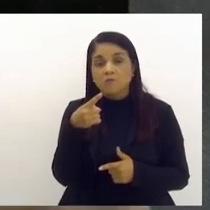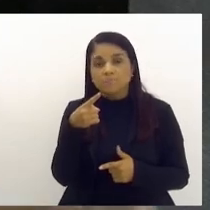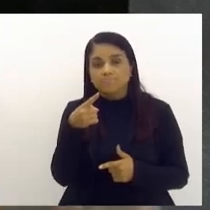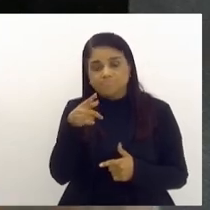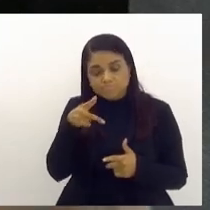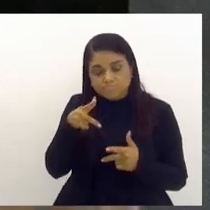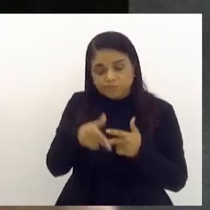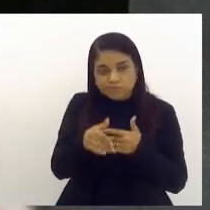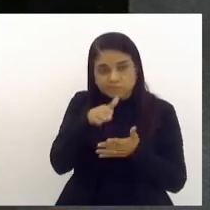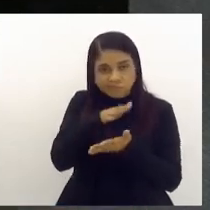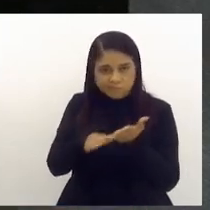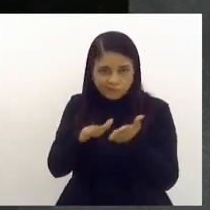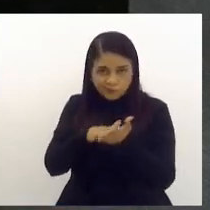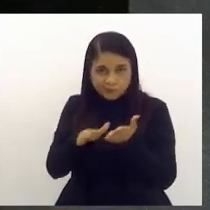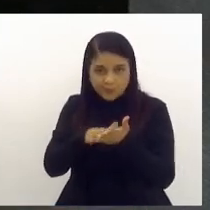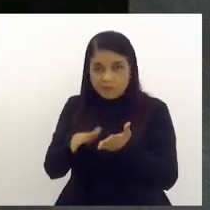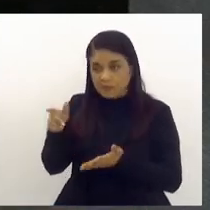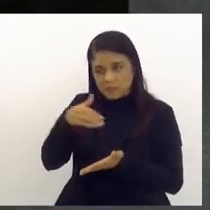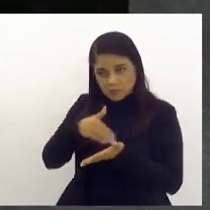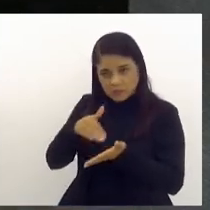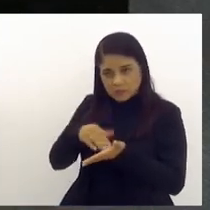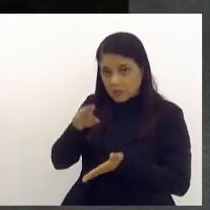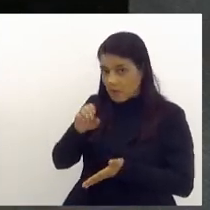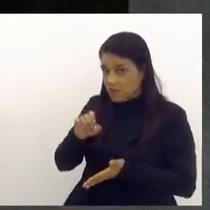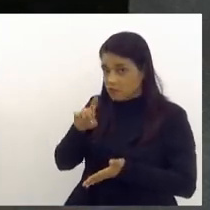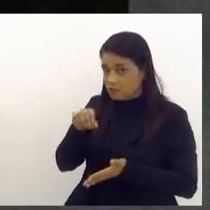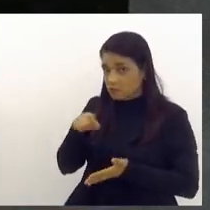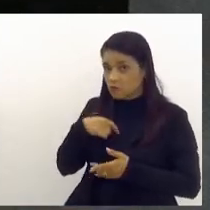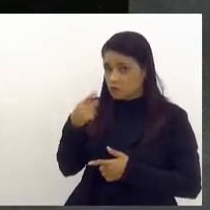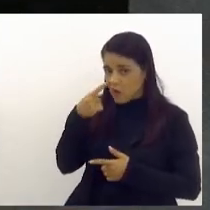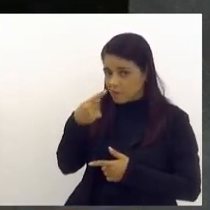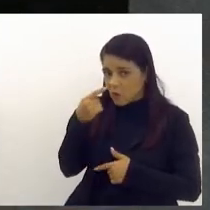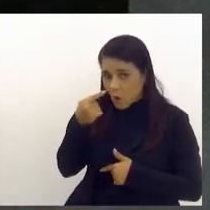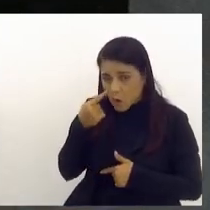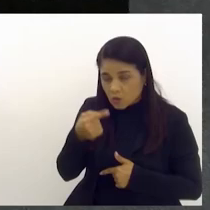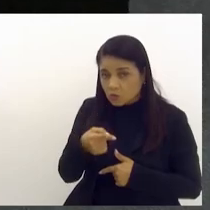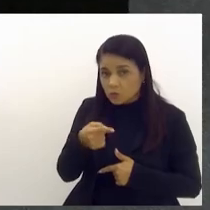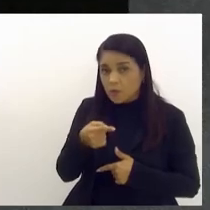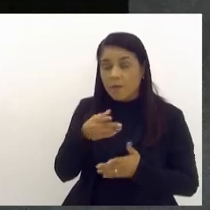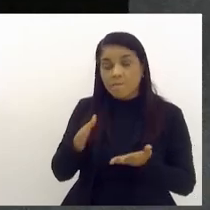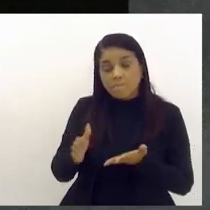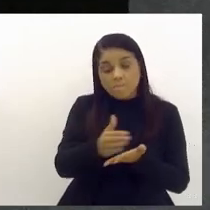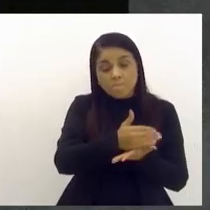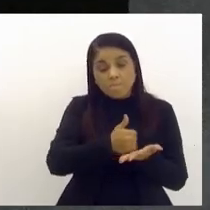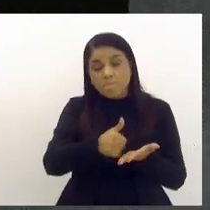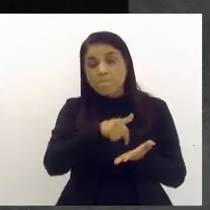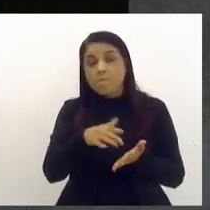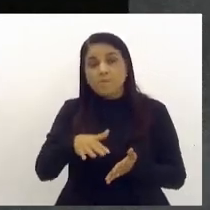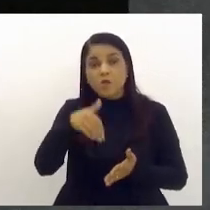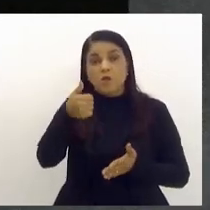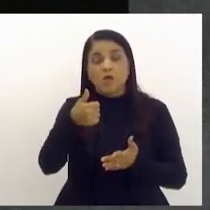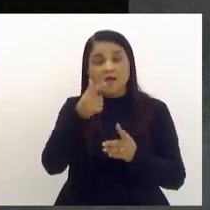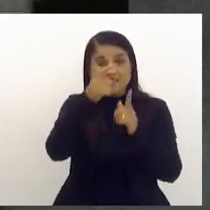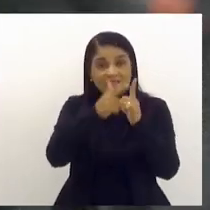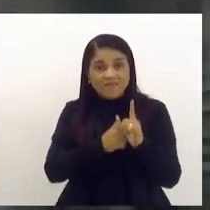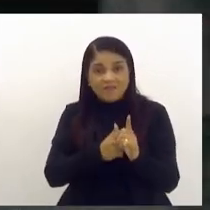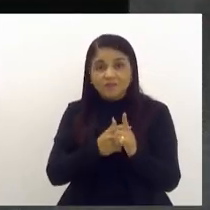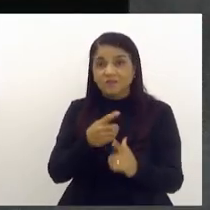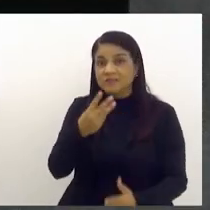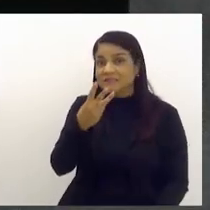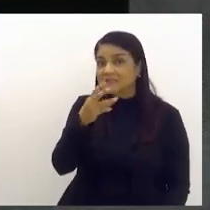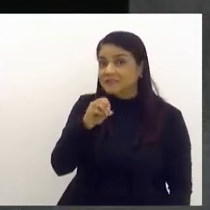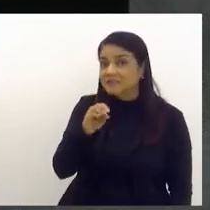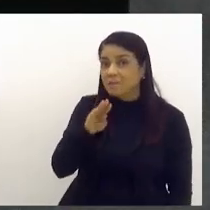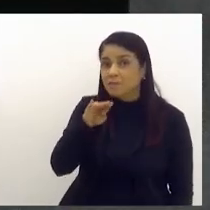aqui o secretário Adilson, mas de melhorar a arrecadação. Como é que se está devendo 30 bilhões para o Rio,